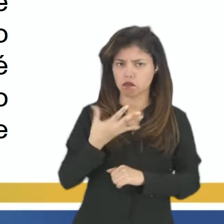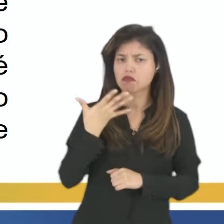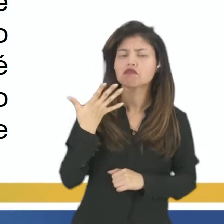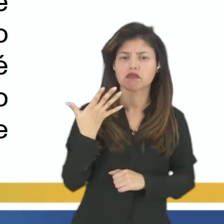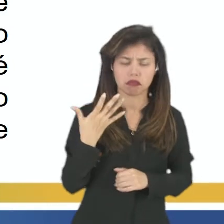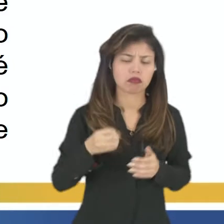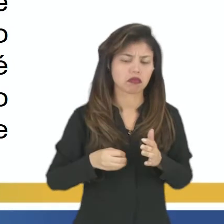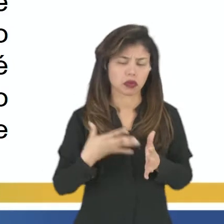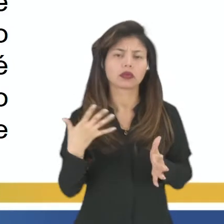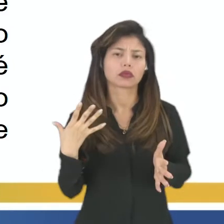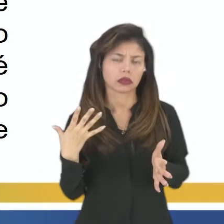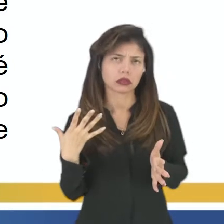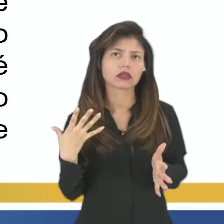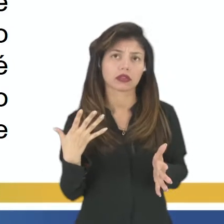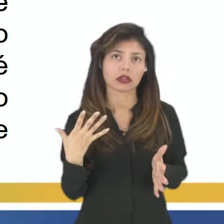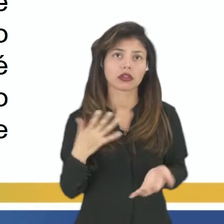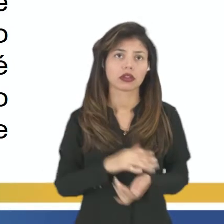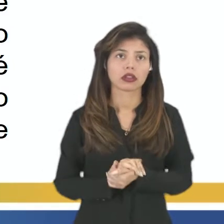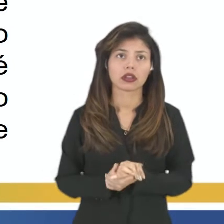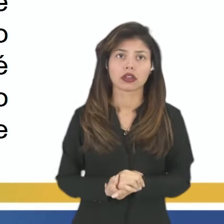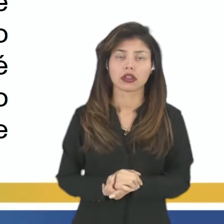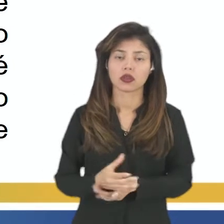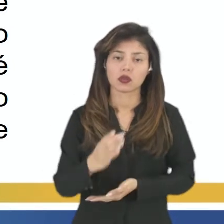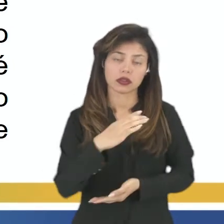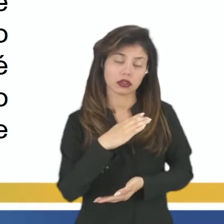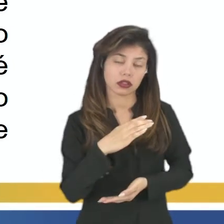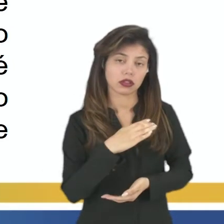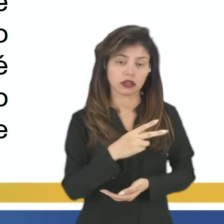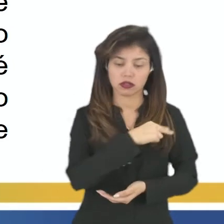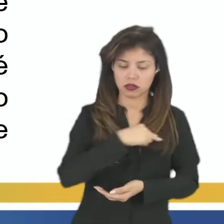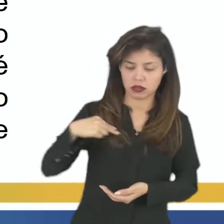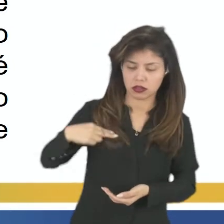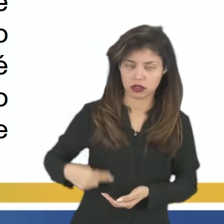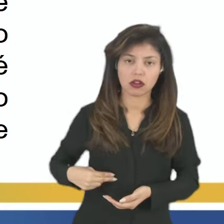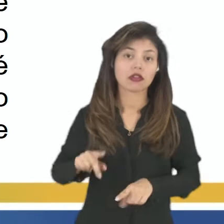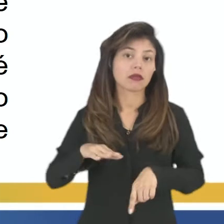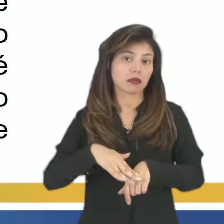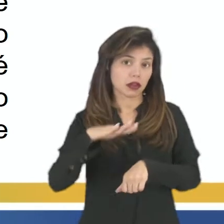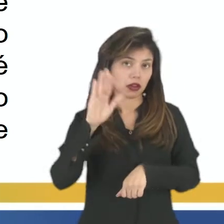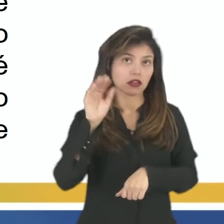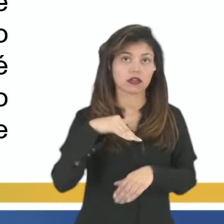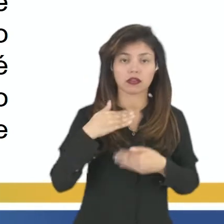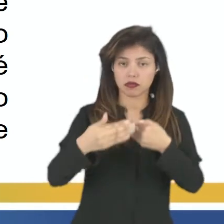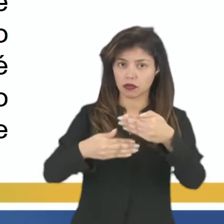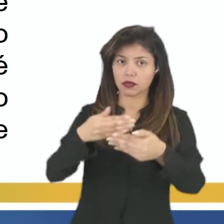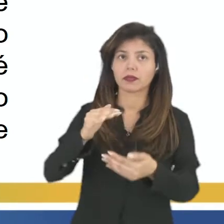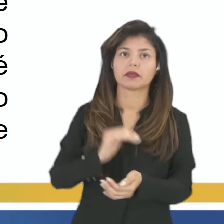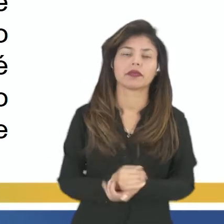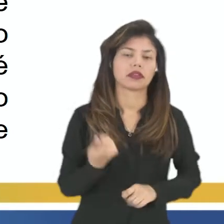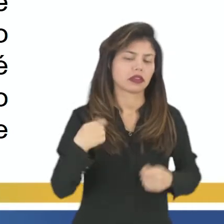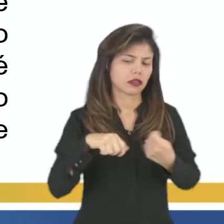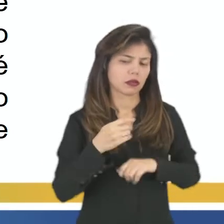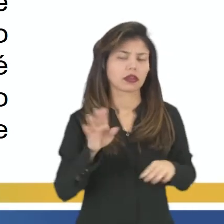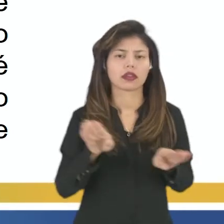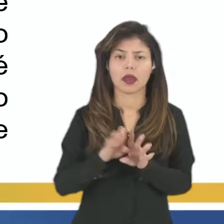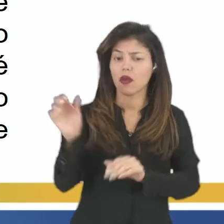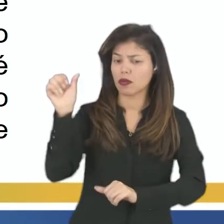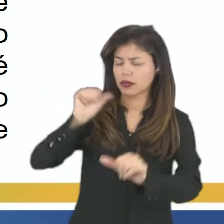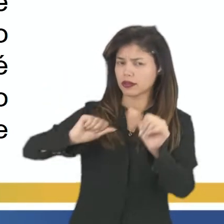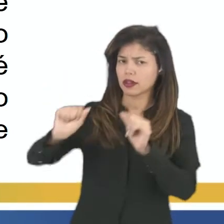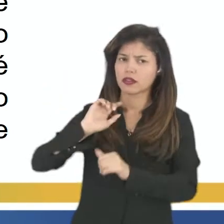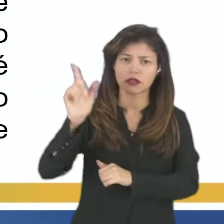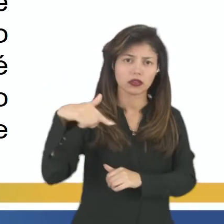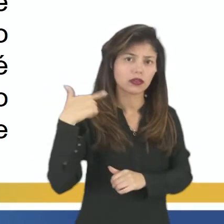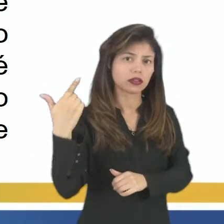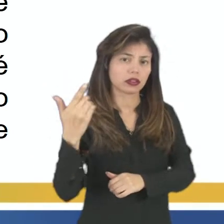interessante frisar isso, né. Então Hong Kong é uma cidade chinesa mais desenvolvida. A economia de Hong Kong, ao contrário da restante